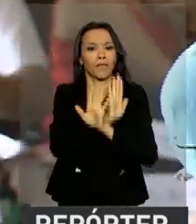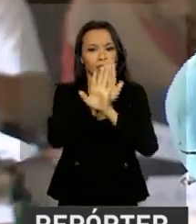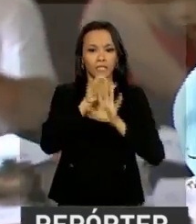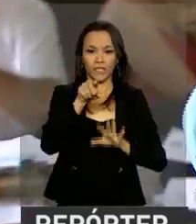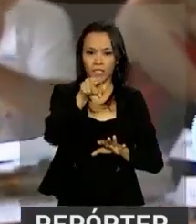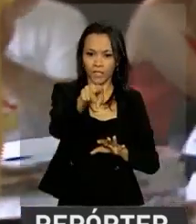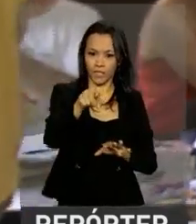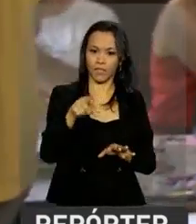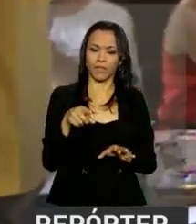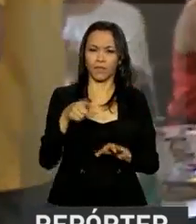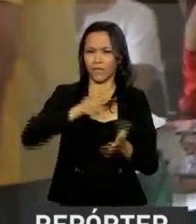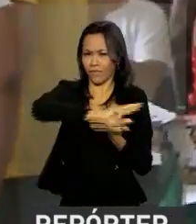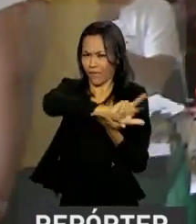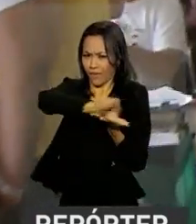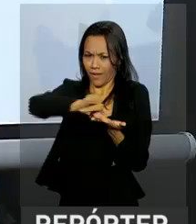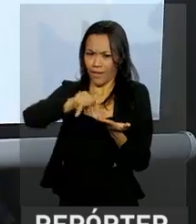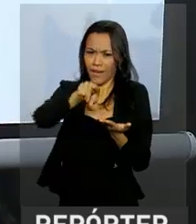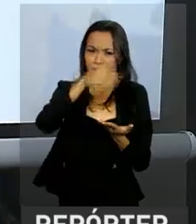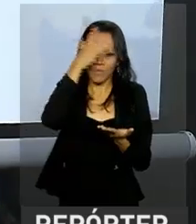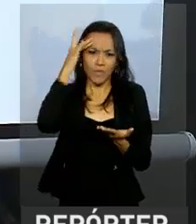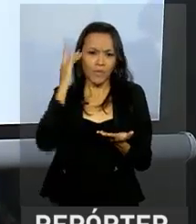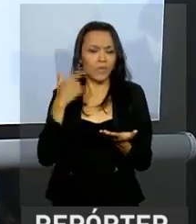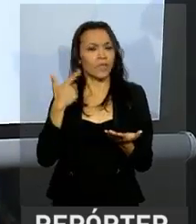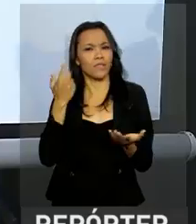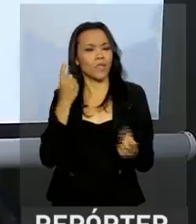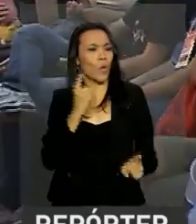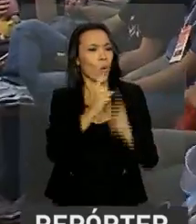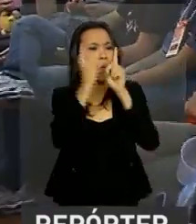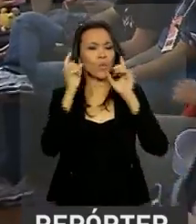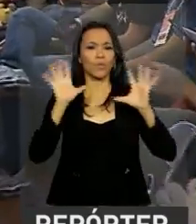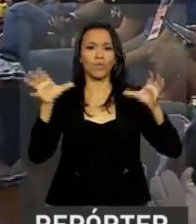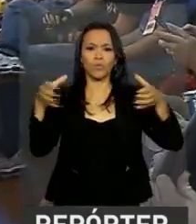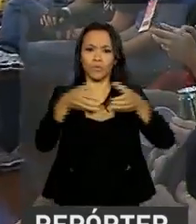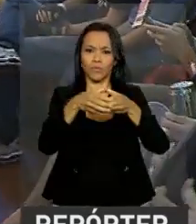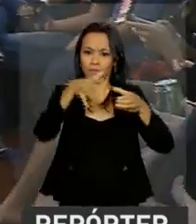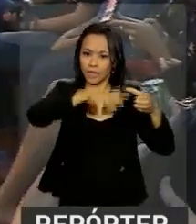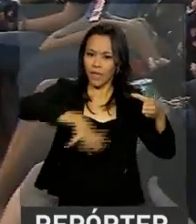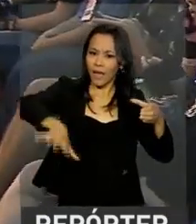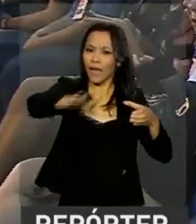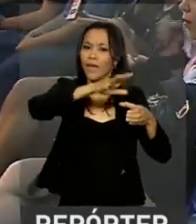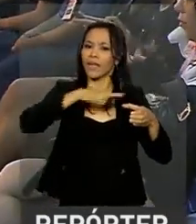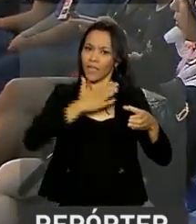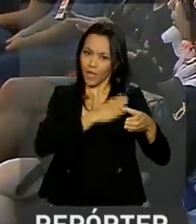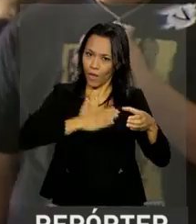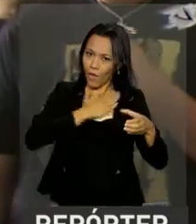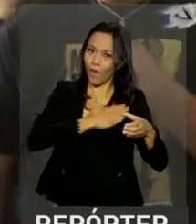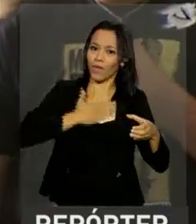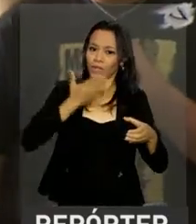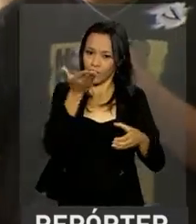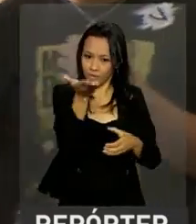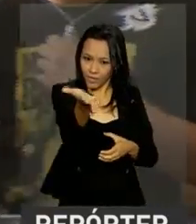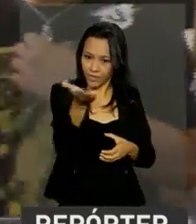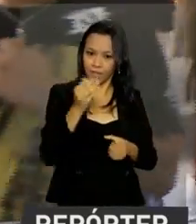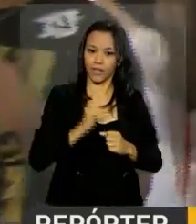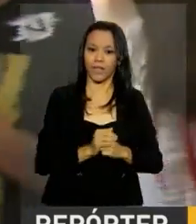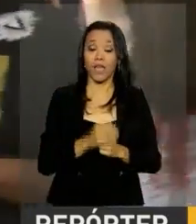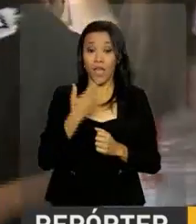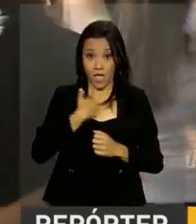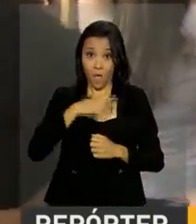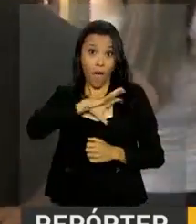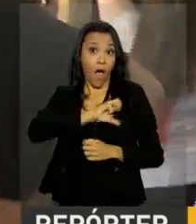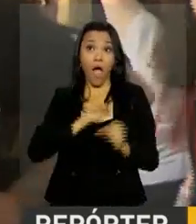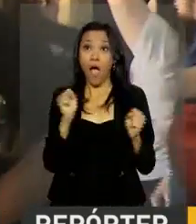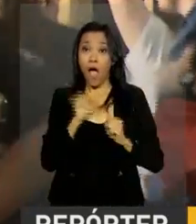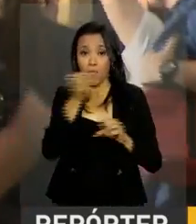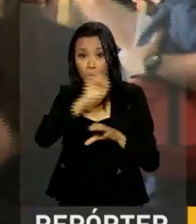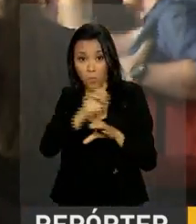telinhas e arrasta muita gente para encontros voltados para quem é fã dos animes. Eu amo muito Pokémon, então quando